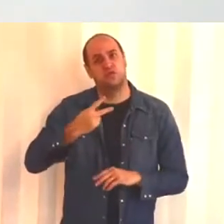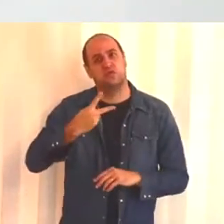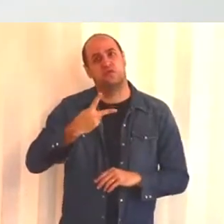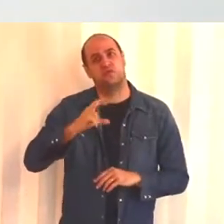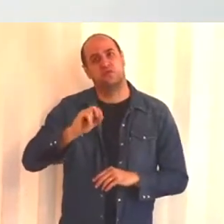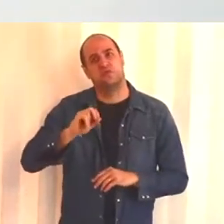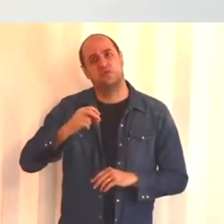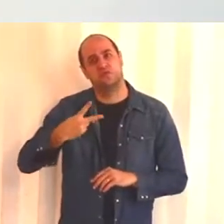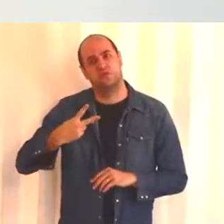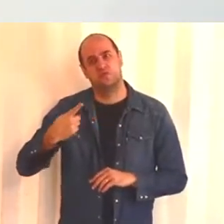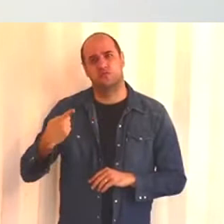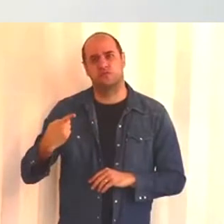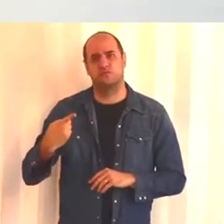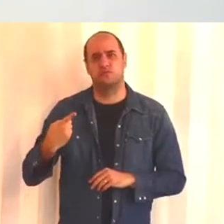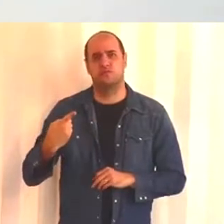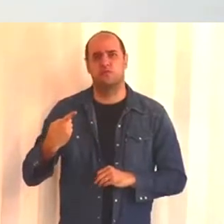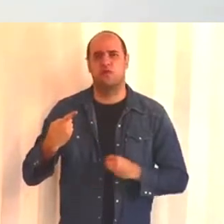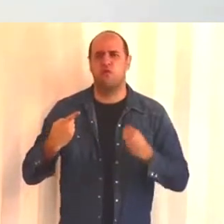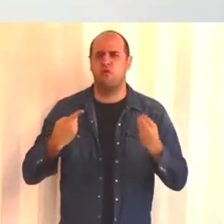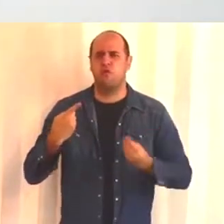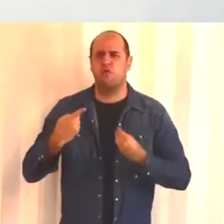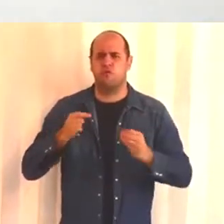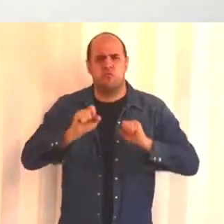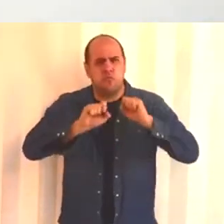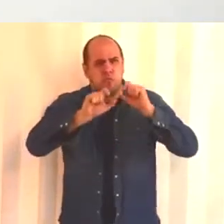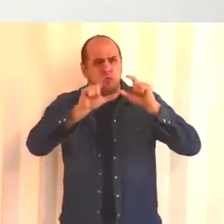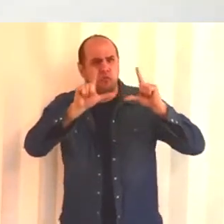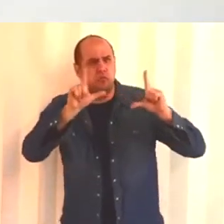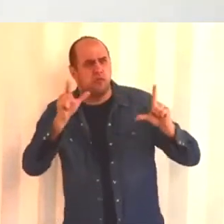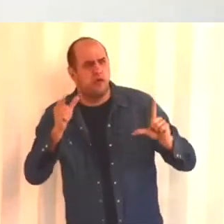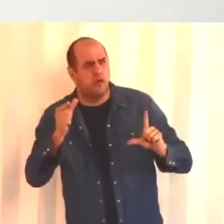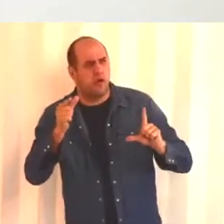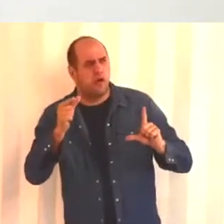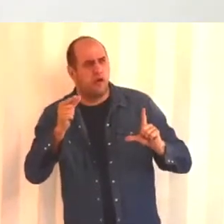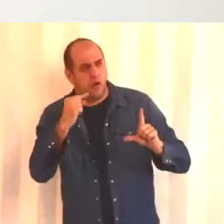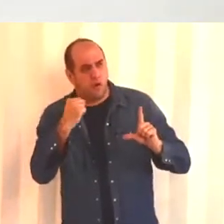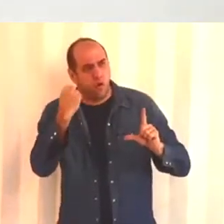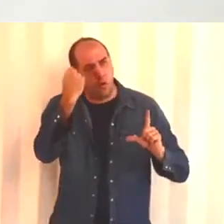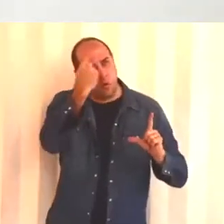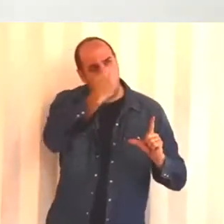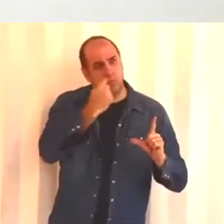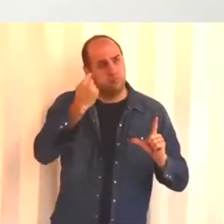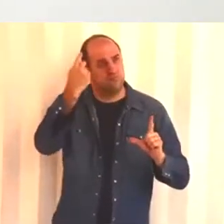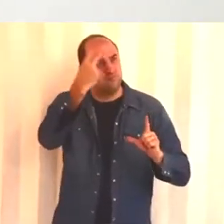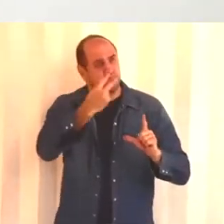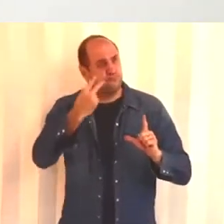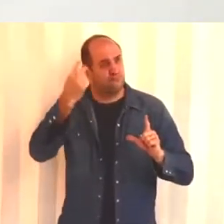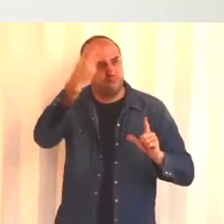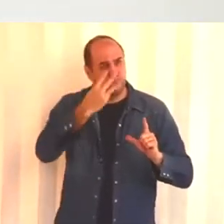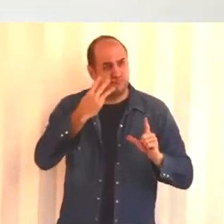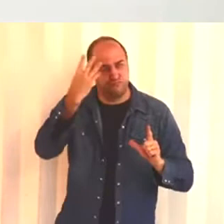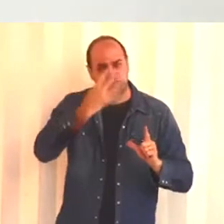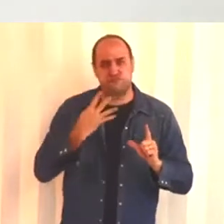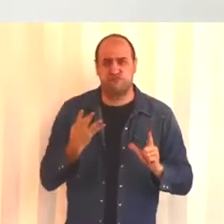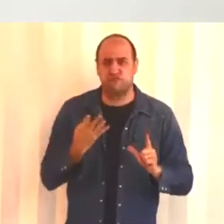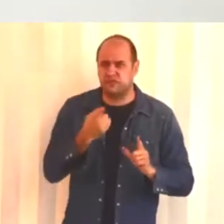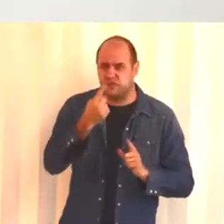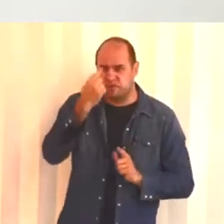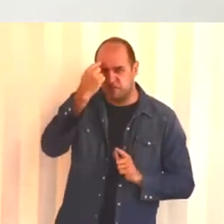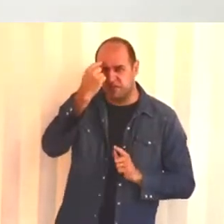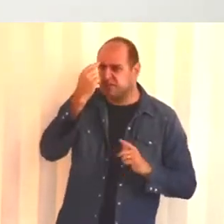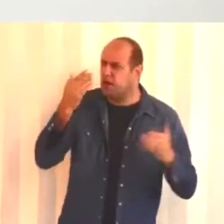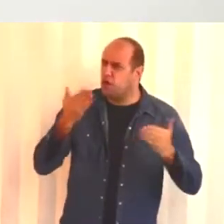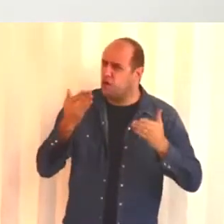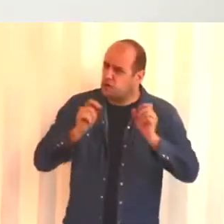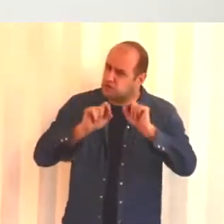2021. Como foram as suas primeiras horas do momento que você acordou até agora? Você pode, em sã consciência,